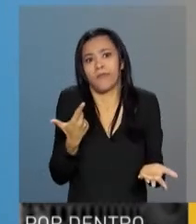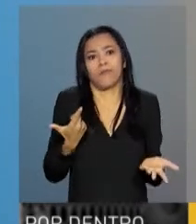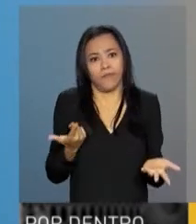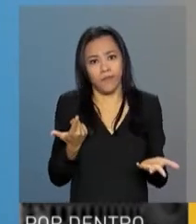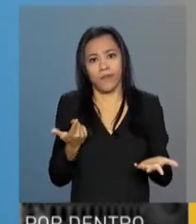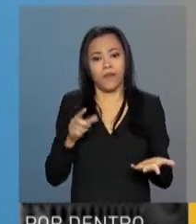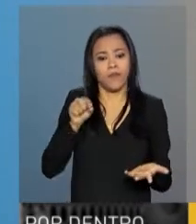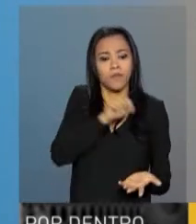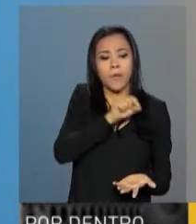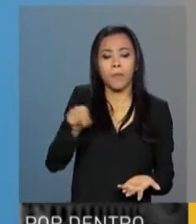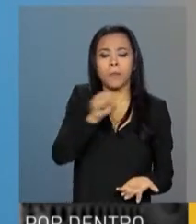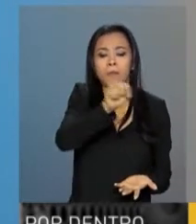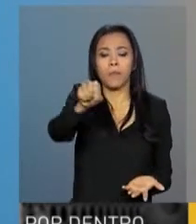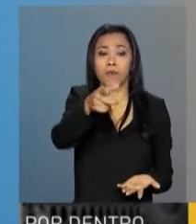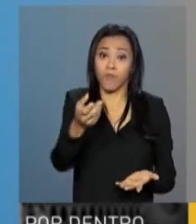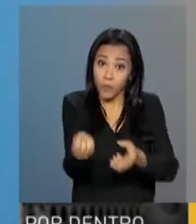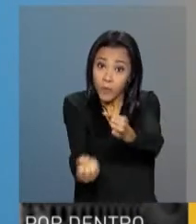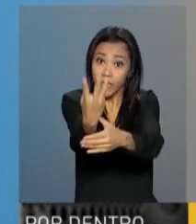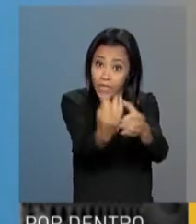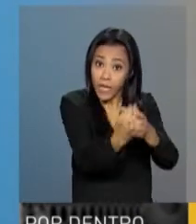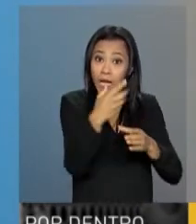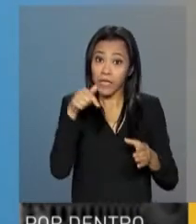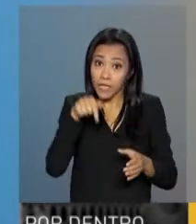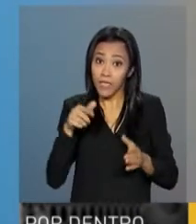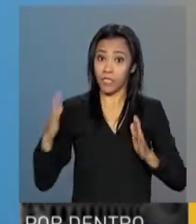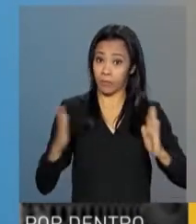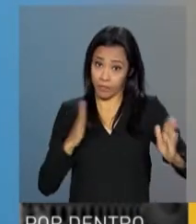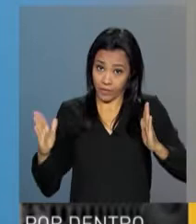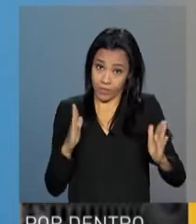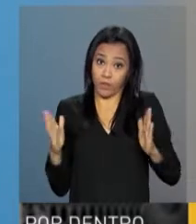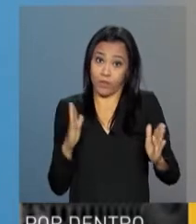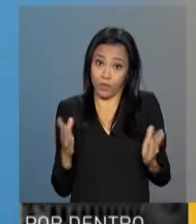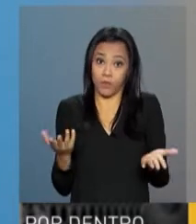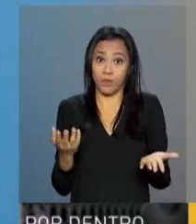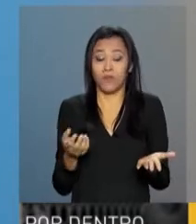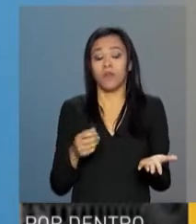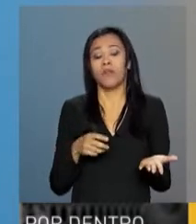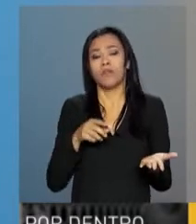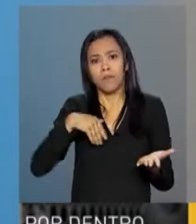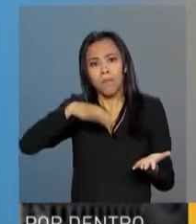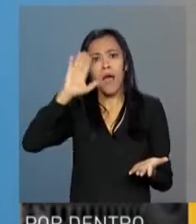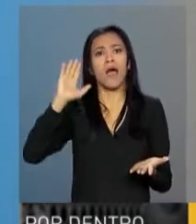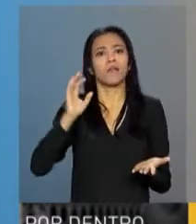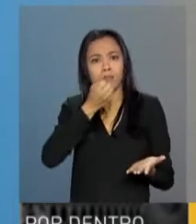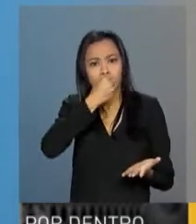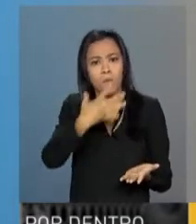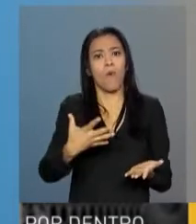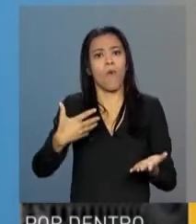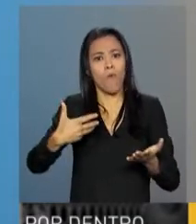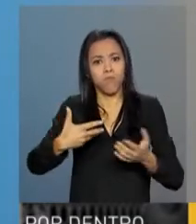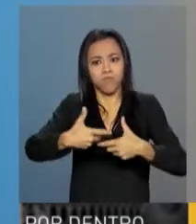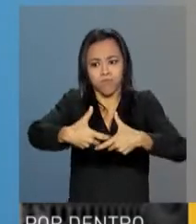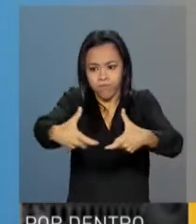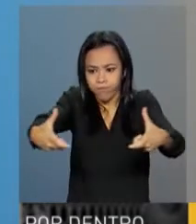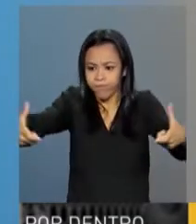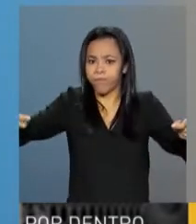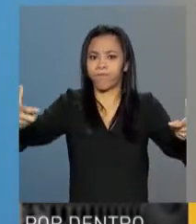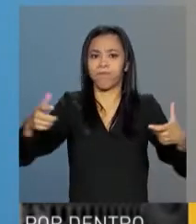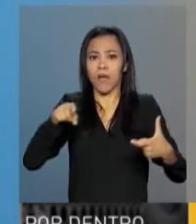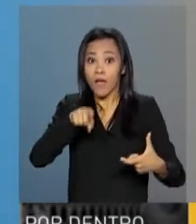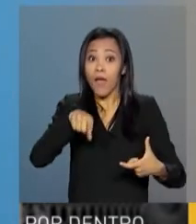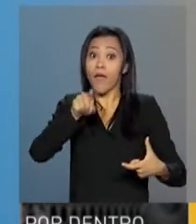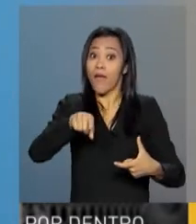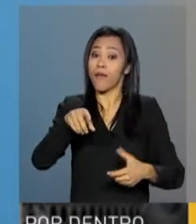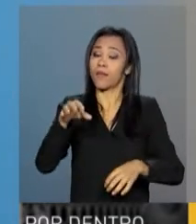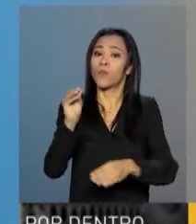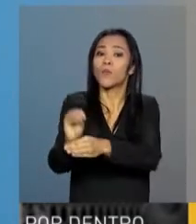dessas unidades foram criadas inclusive neste período nem tão assim tem mais unidades que isso é muito bom é o principal instrumento de preservação